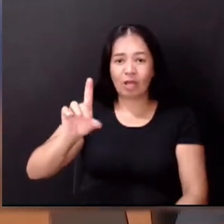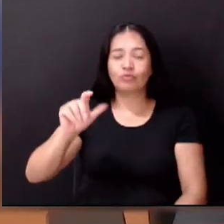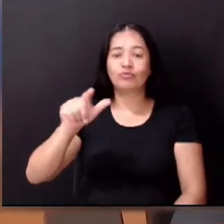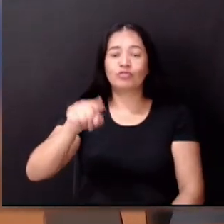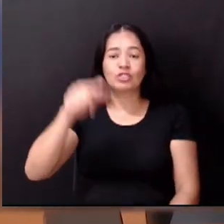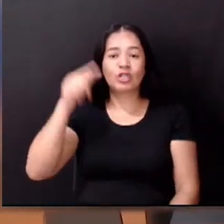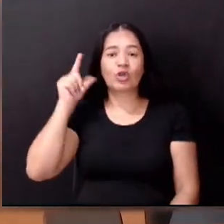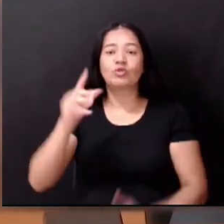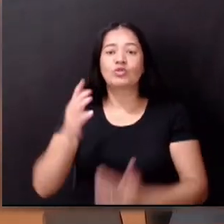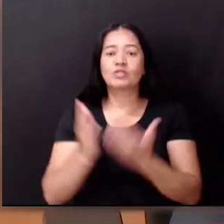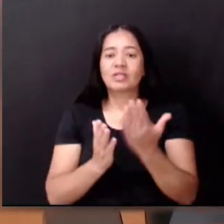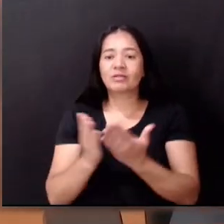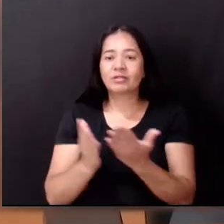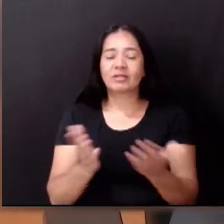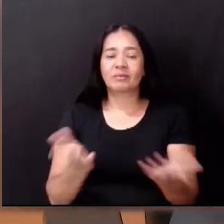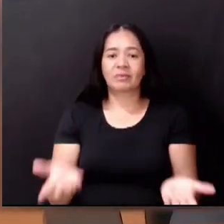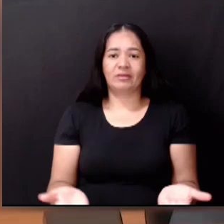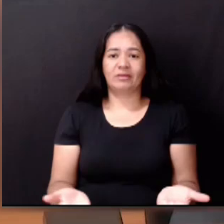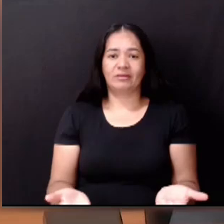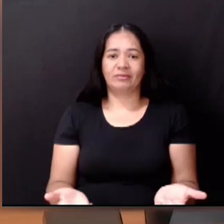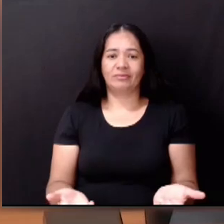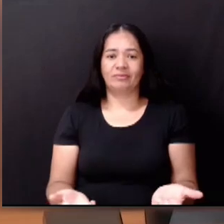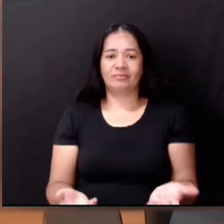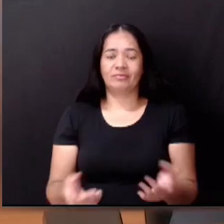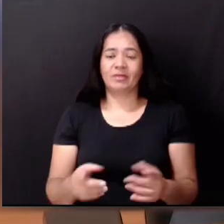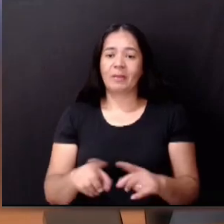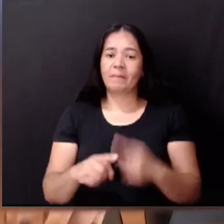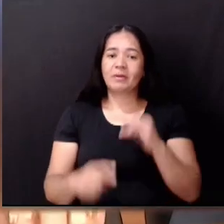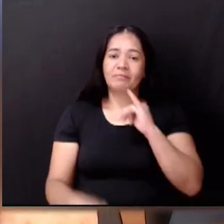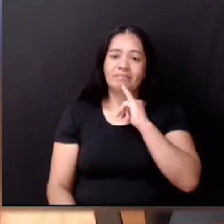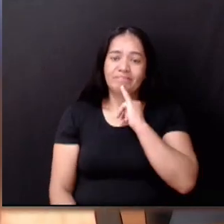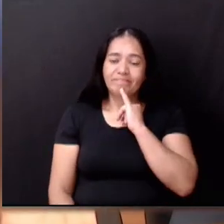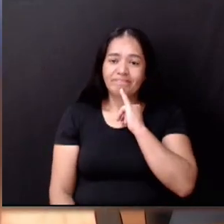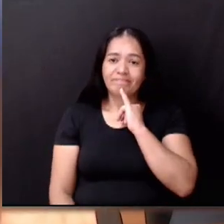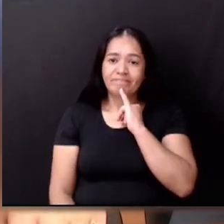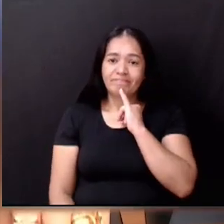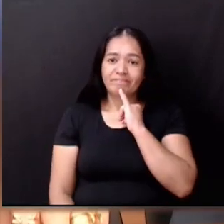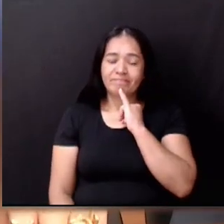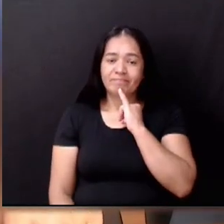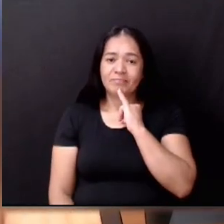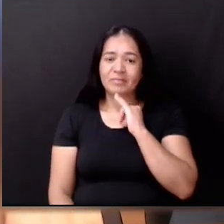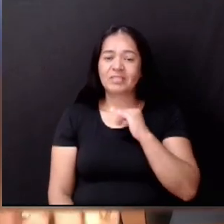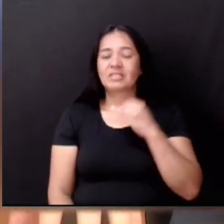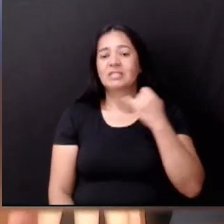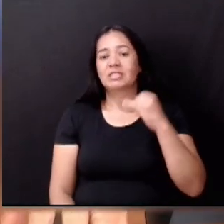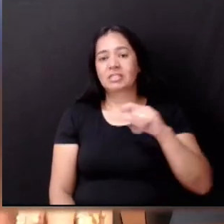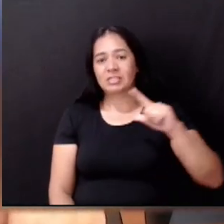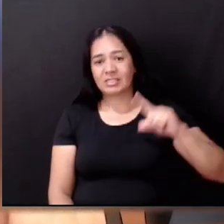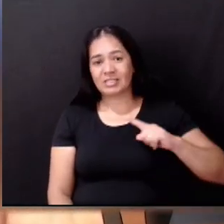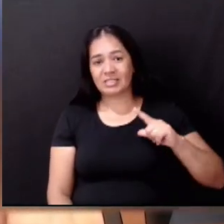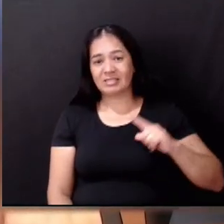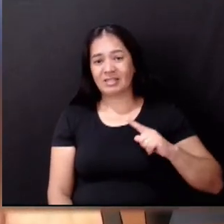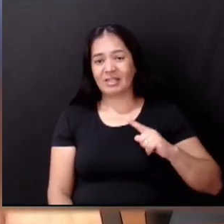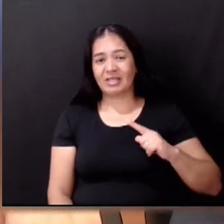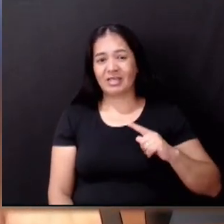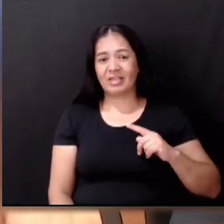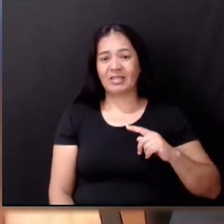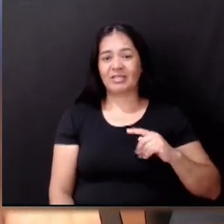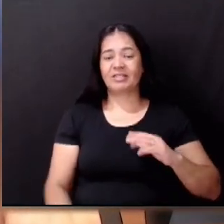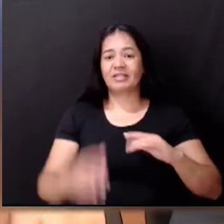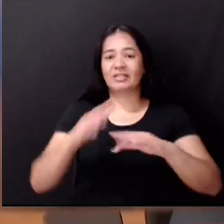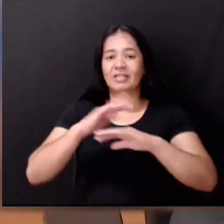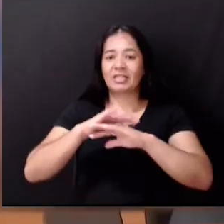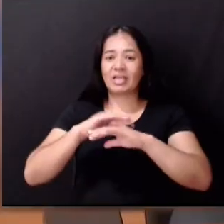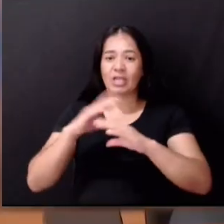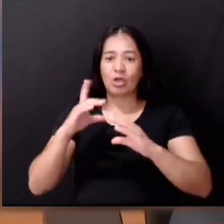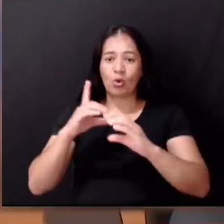qual é o tratamento adequado. Infelizmente, vereador Eduardo, quando se tem o diagnóstico de criança ou pessoa com deficiência